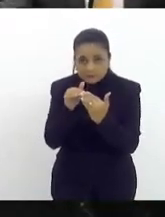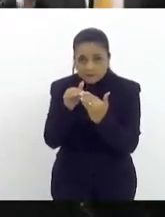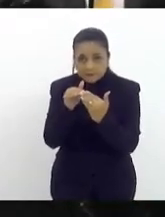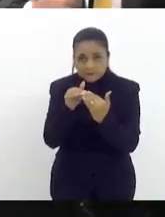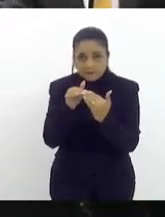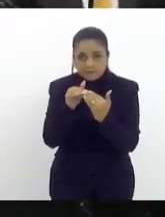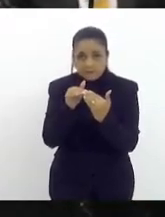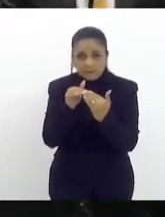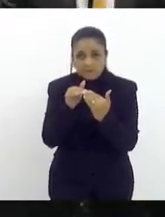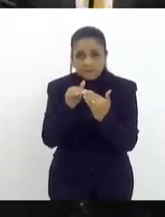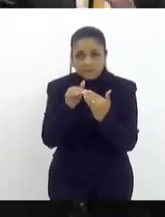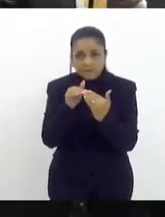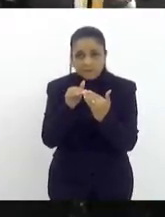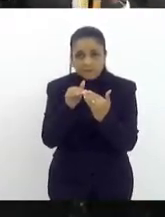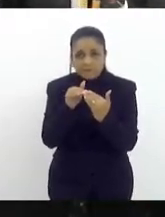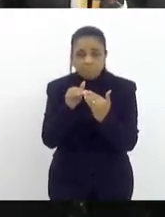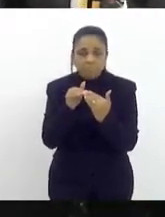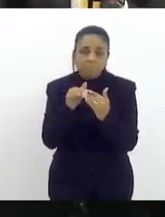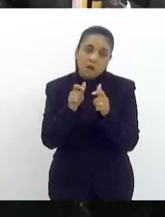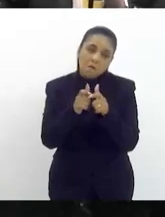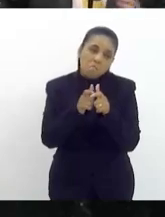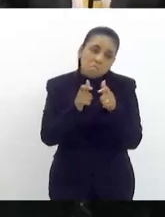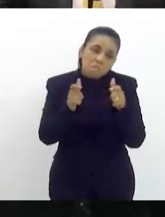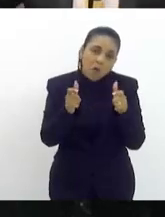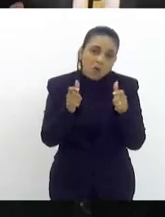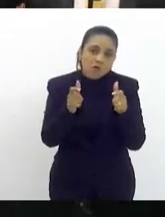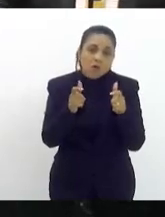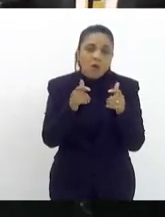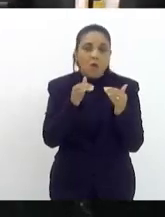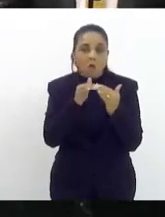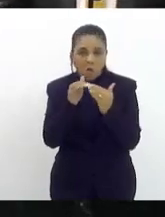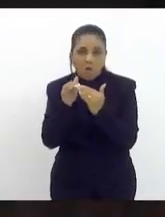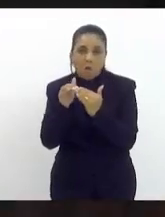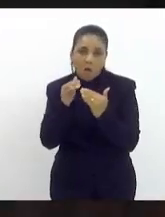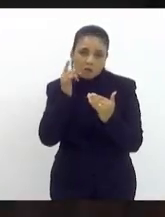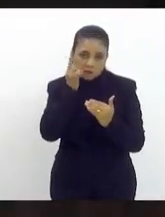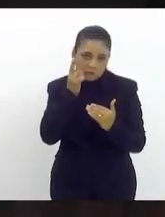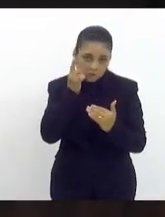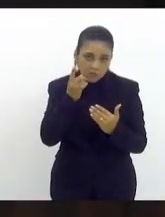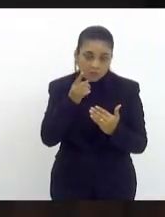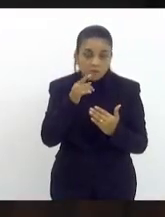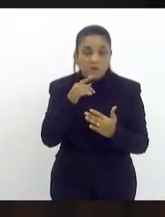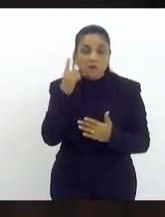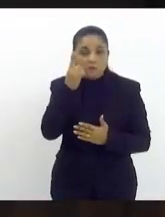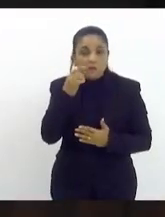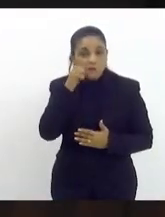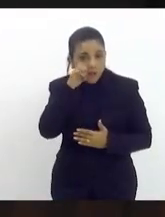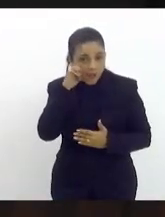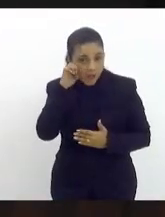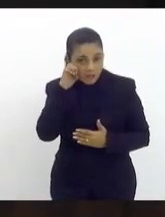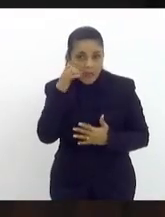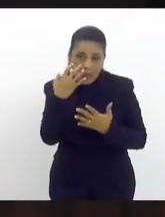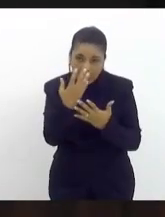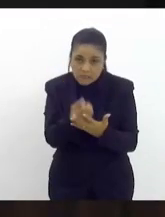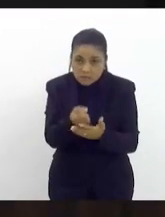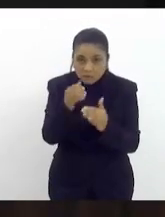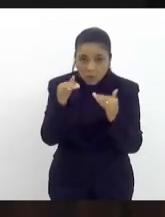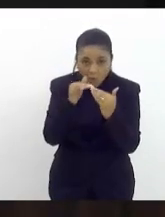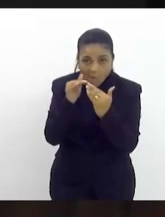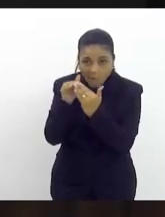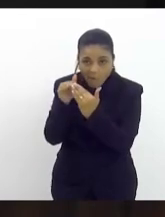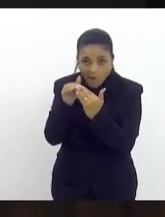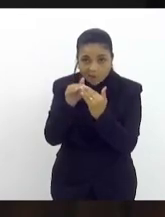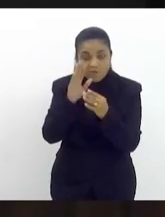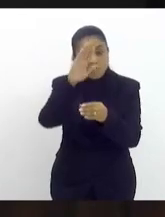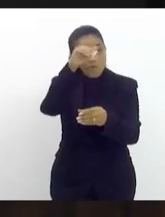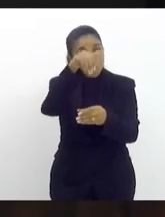A maioria, senhor presidente. Os líderes... Deputada Hélia, que é só para saber se Vossa Excelência não está... O que a gente está propondo é só da